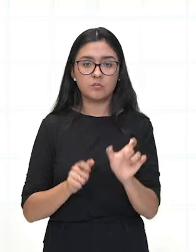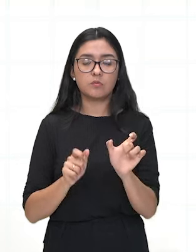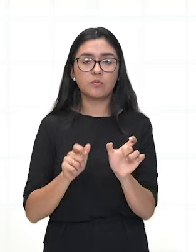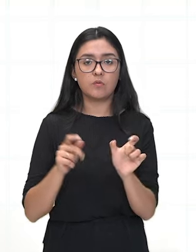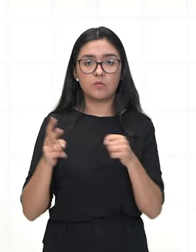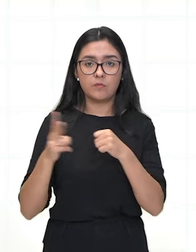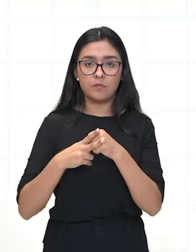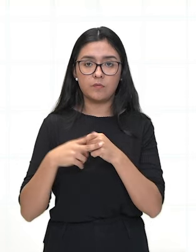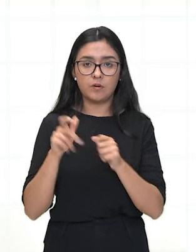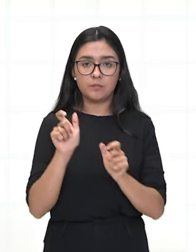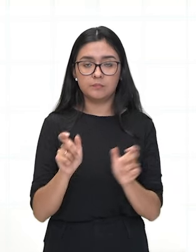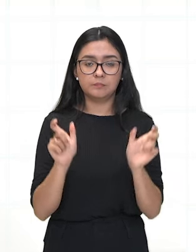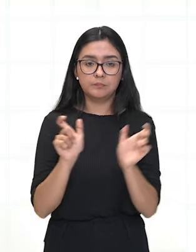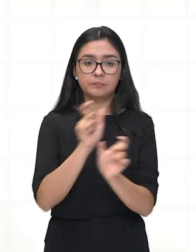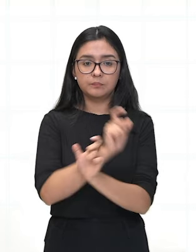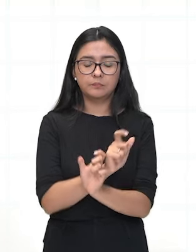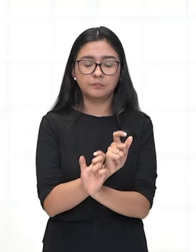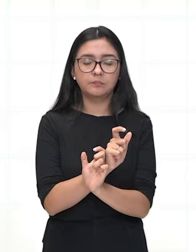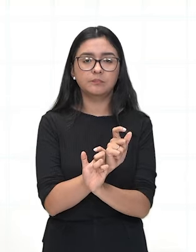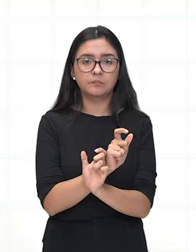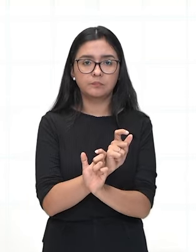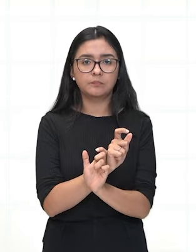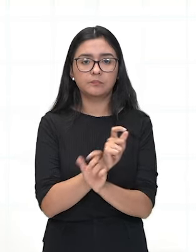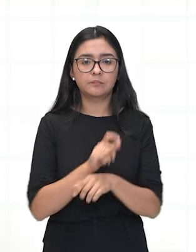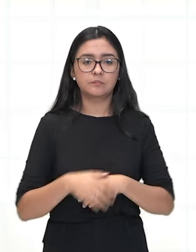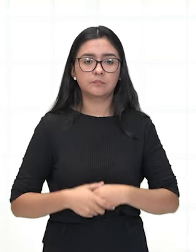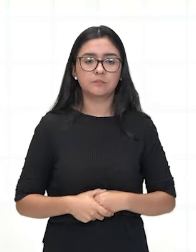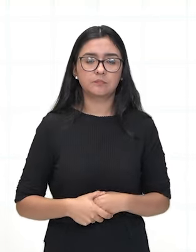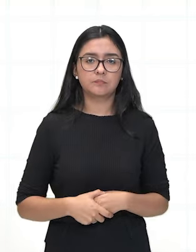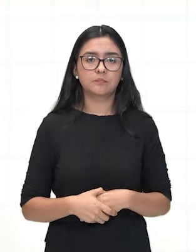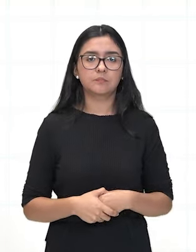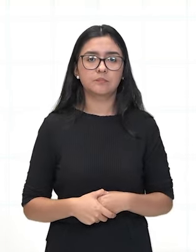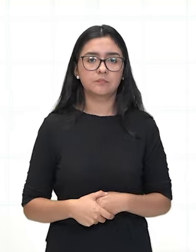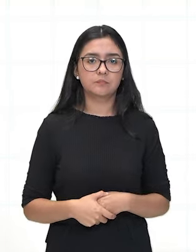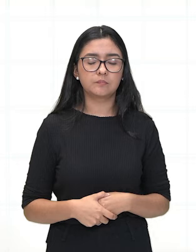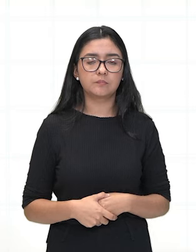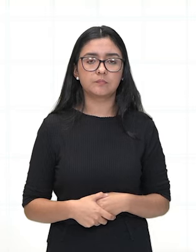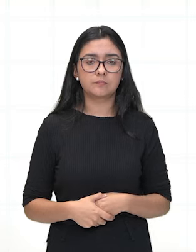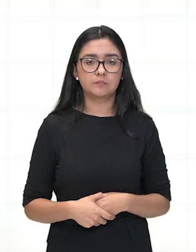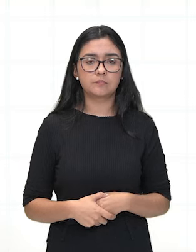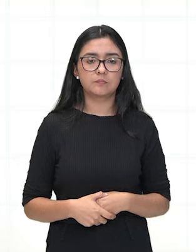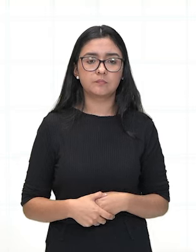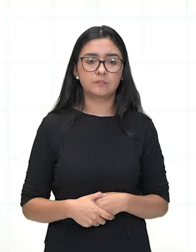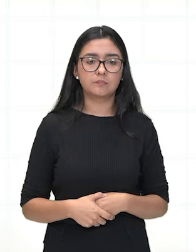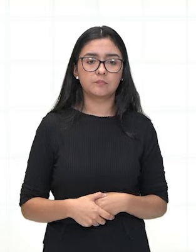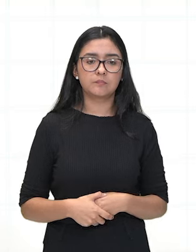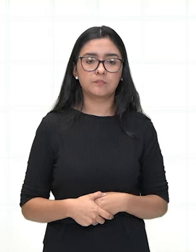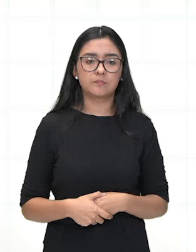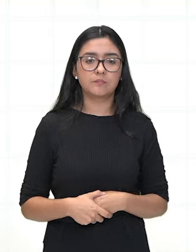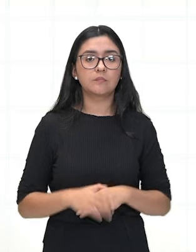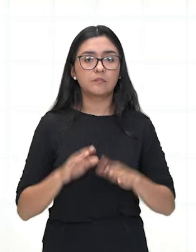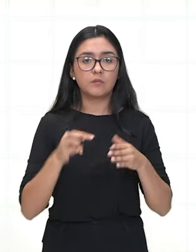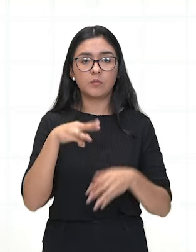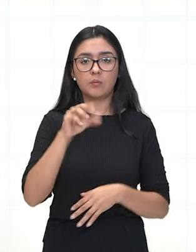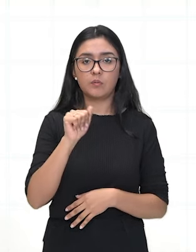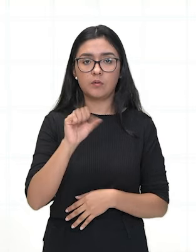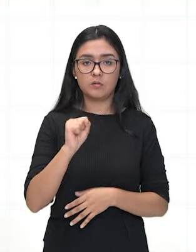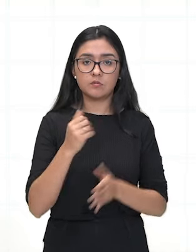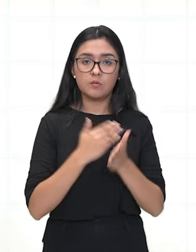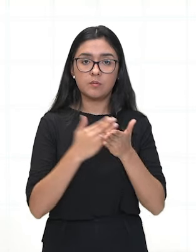verbo que é o sujeito was in the class então was começa a frase que é